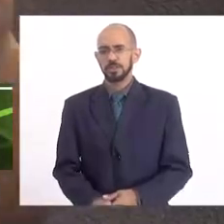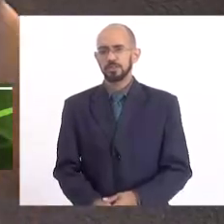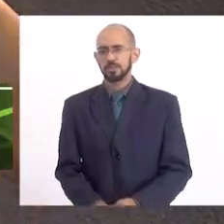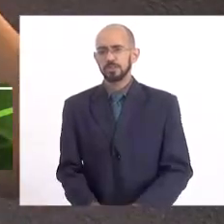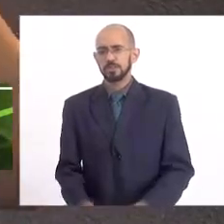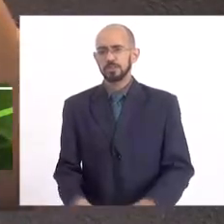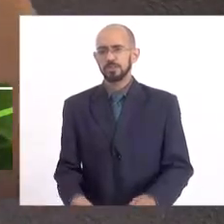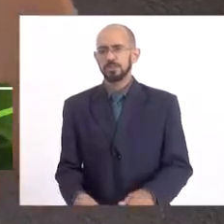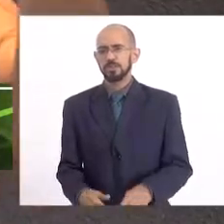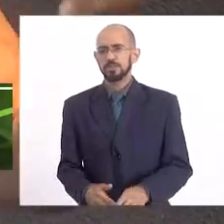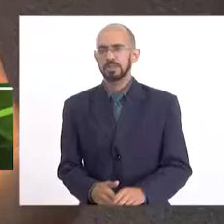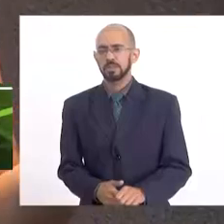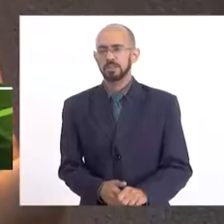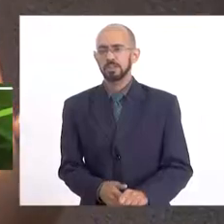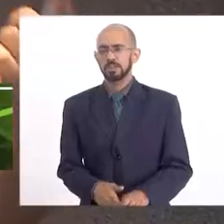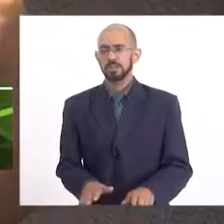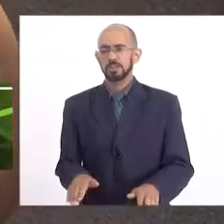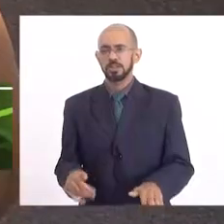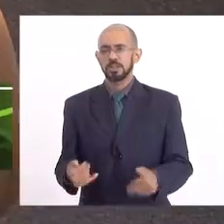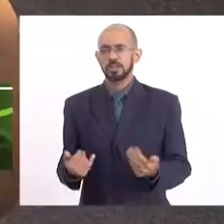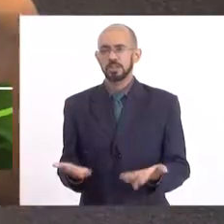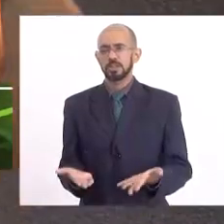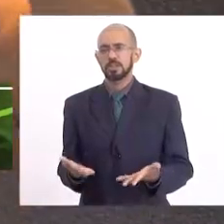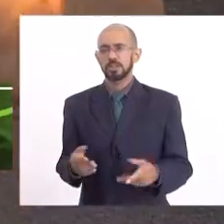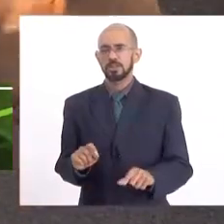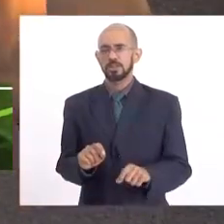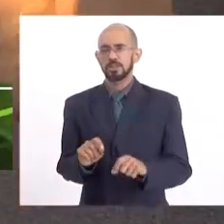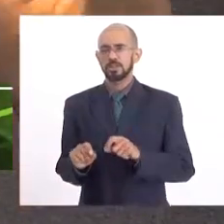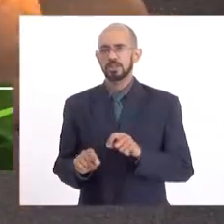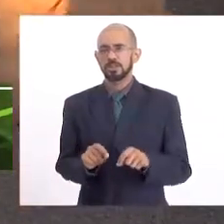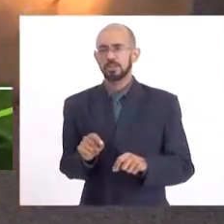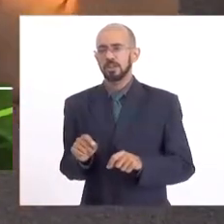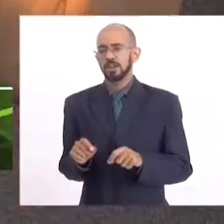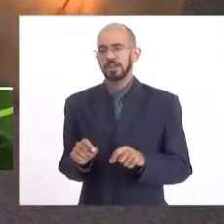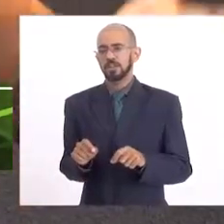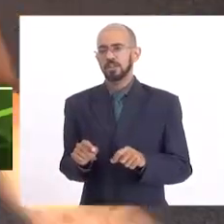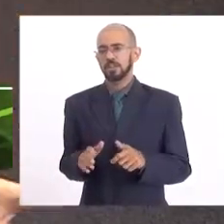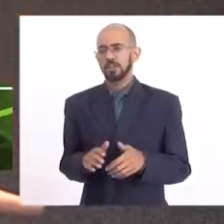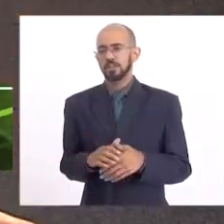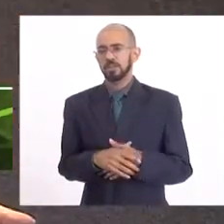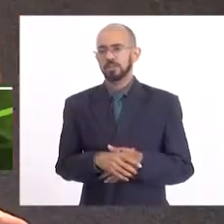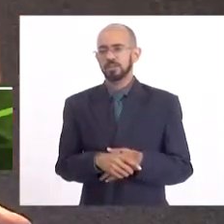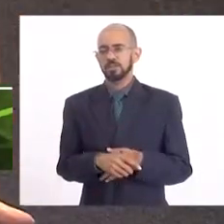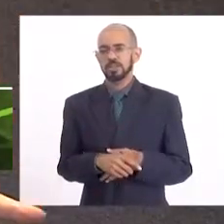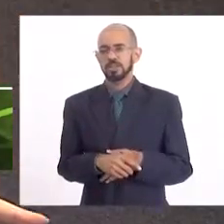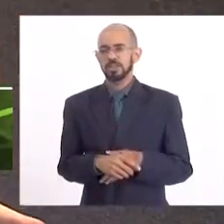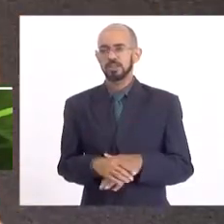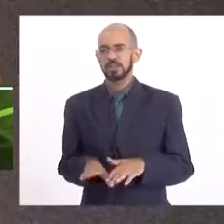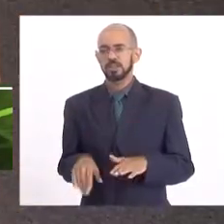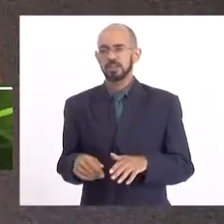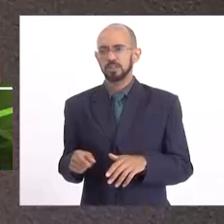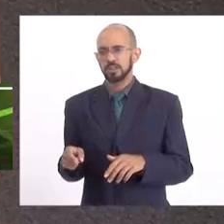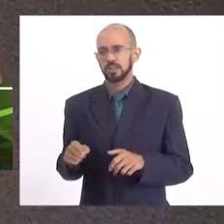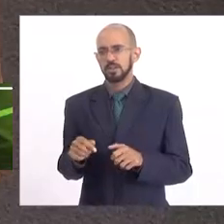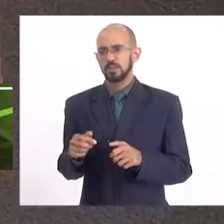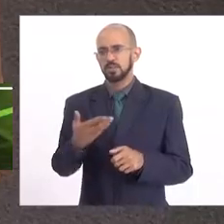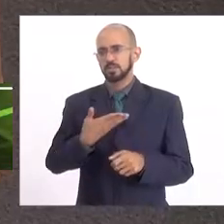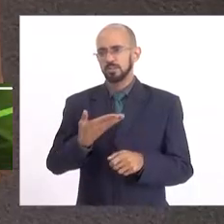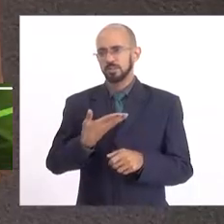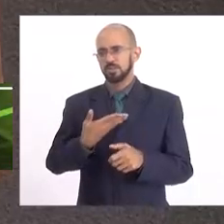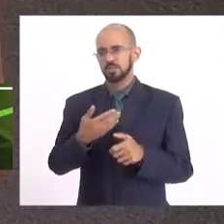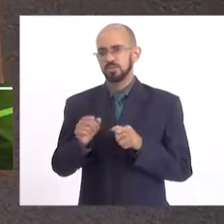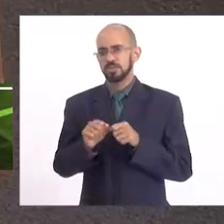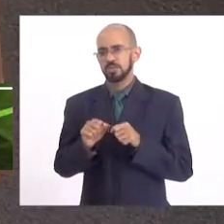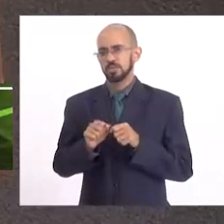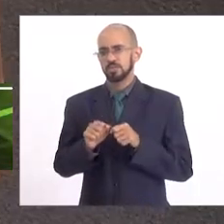iam fazer, porque tinha essa tal história da redação. Isso foram informações de colegas que fizeram na época. Eu não sei como. Isso não é relevante para quê?